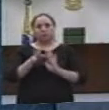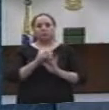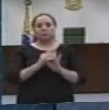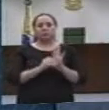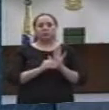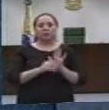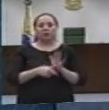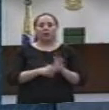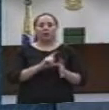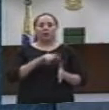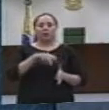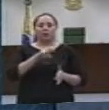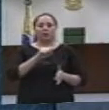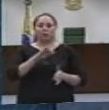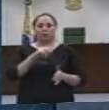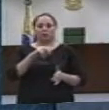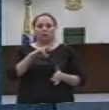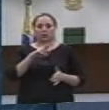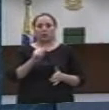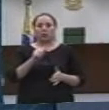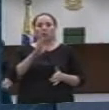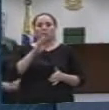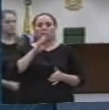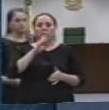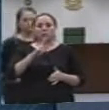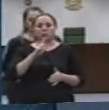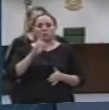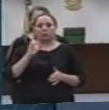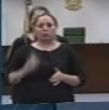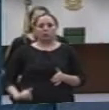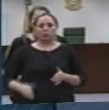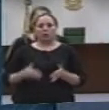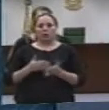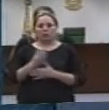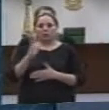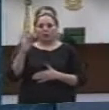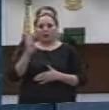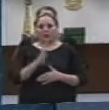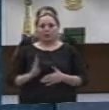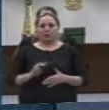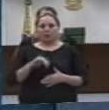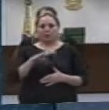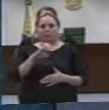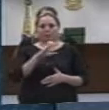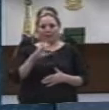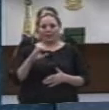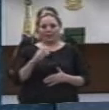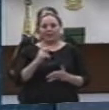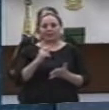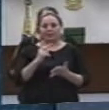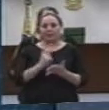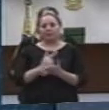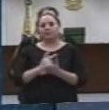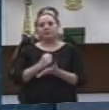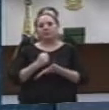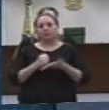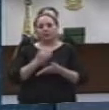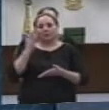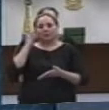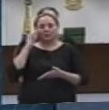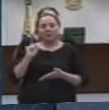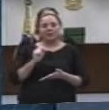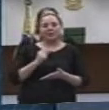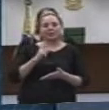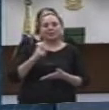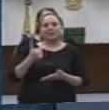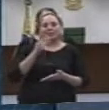concessionário respondido por diretores da Prova Brasil Exame Nacional do MEC pela mesma base e sabemos também que 51 por